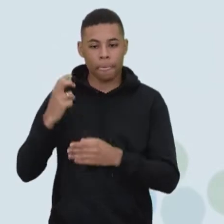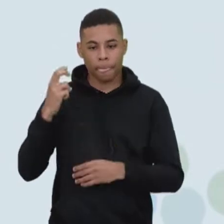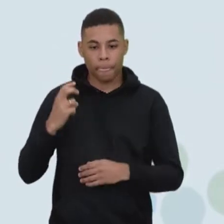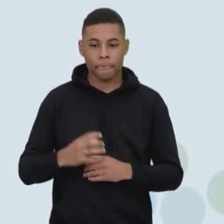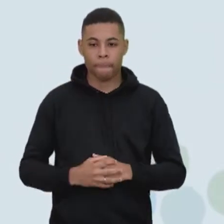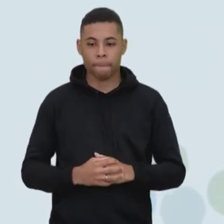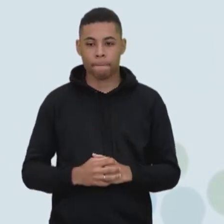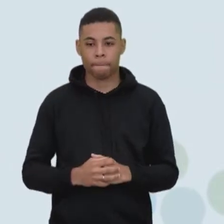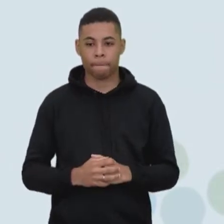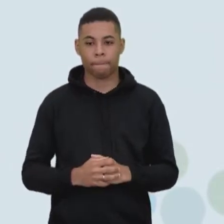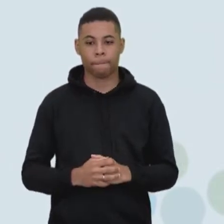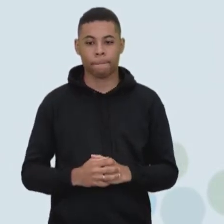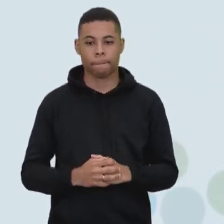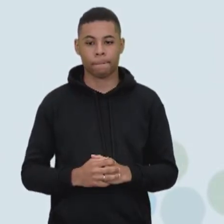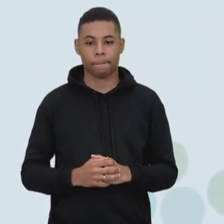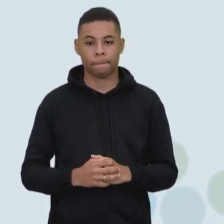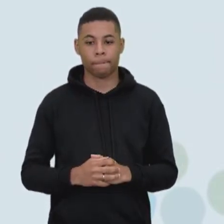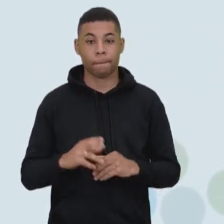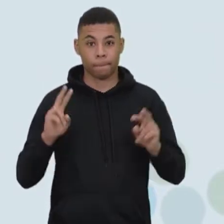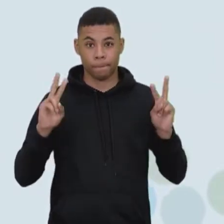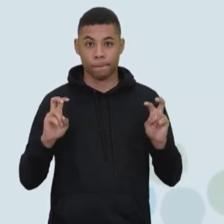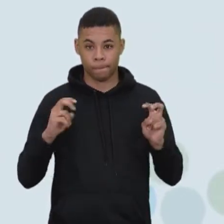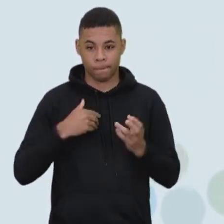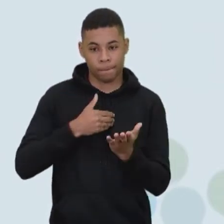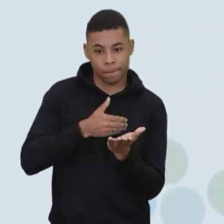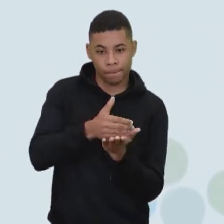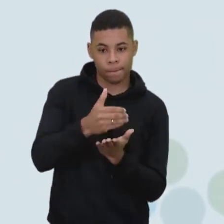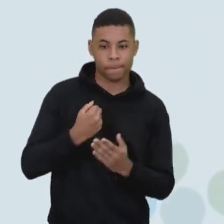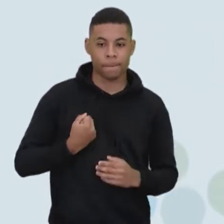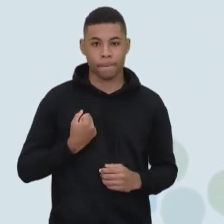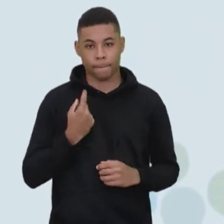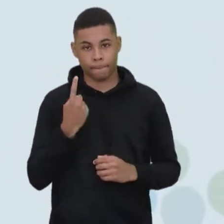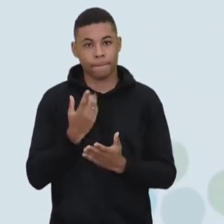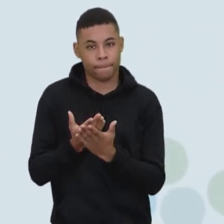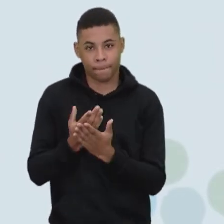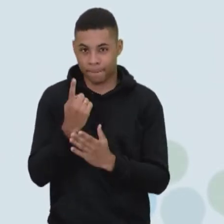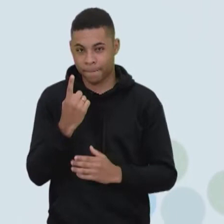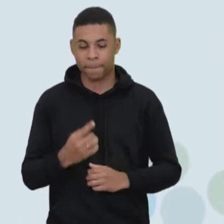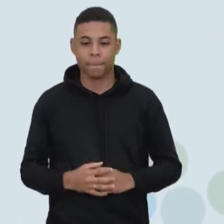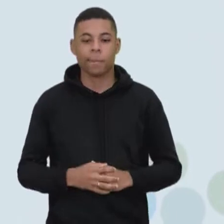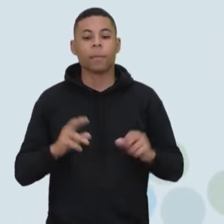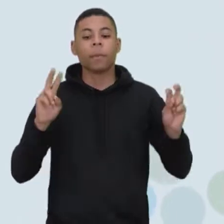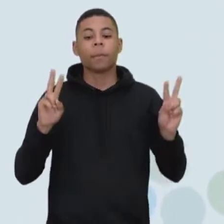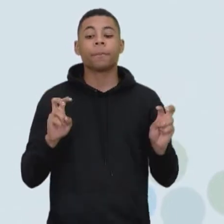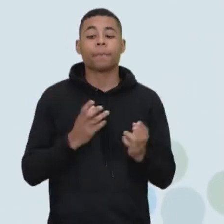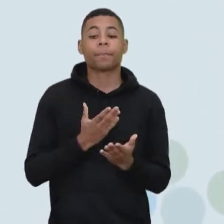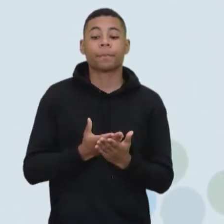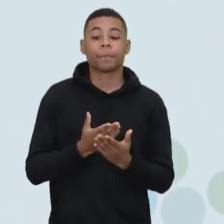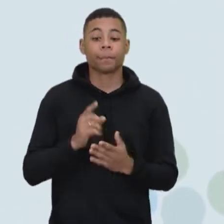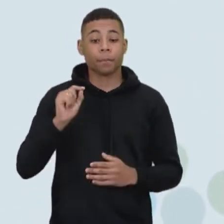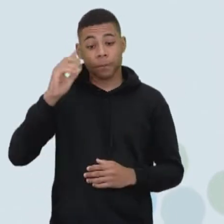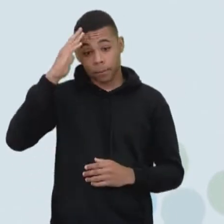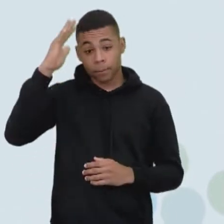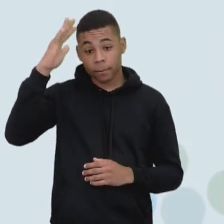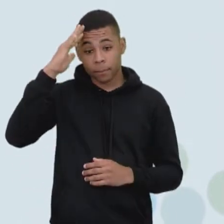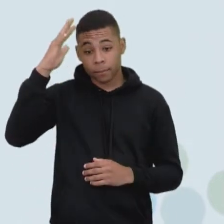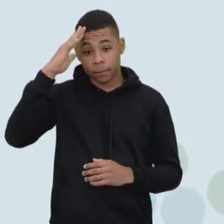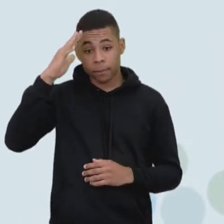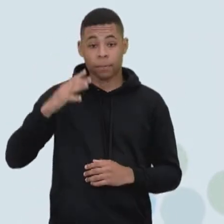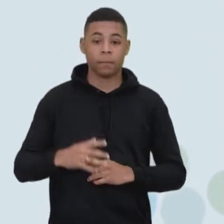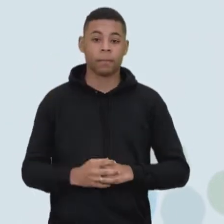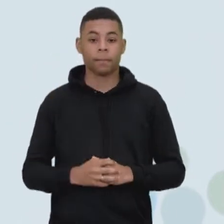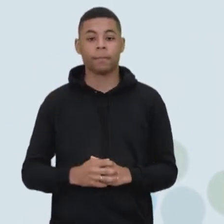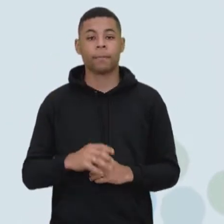né, iniciando aí, né, e falando aí sobre a introdução 1, aula 1. O tema da aula é teorias